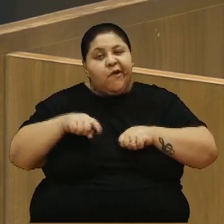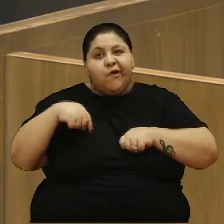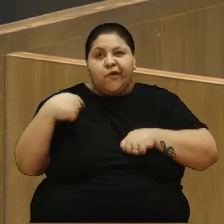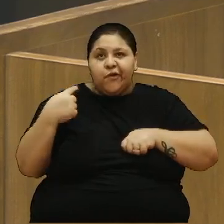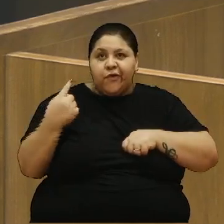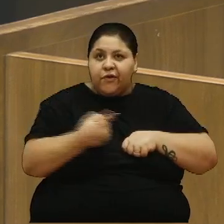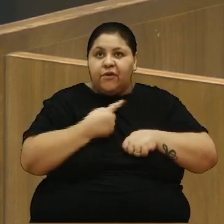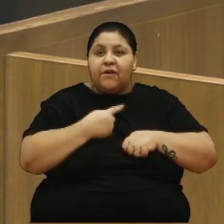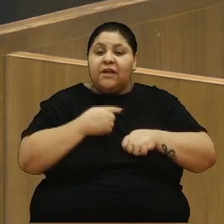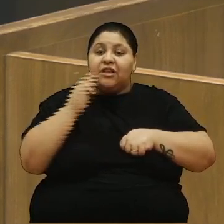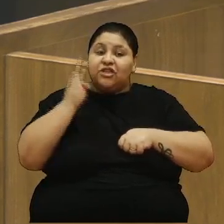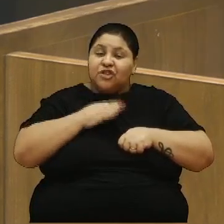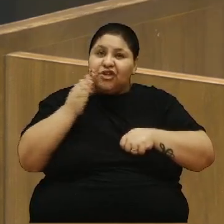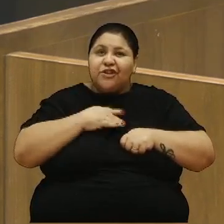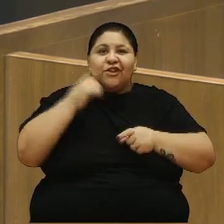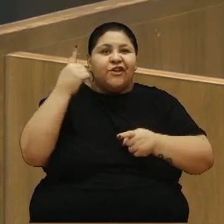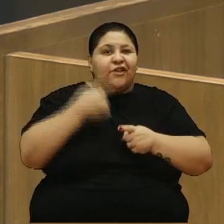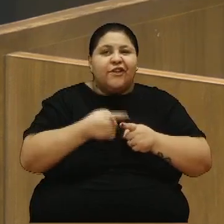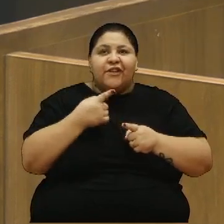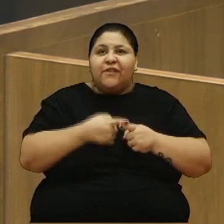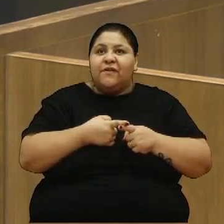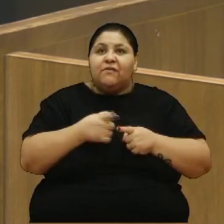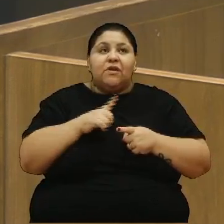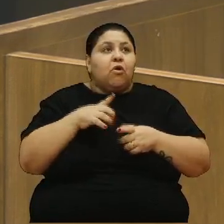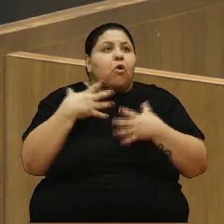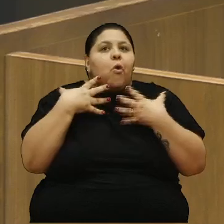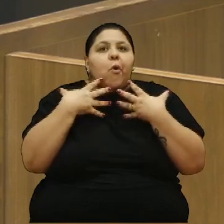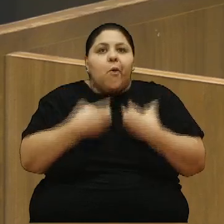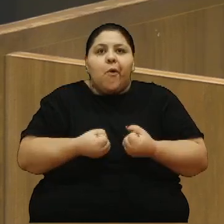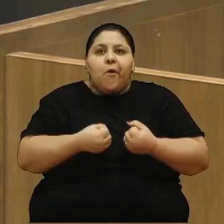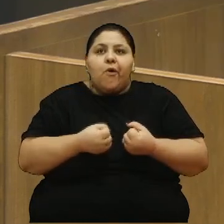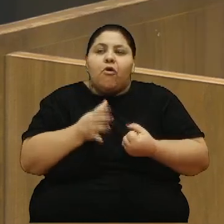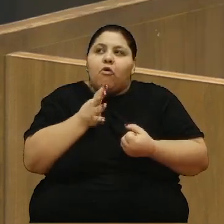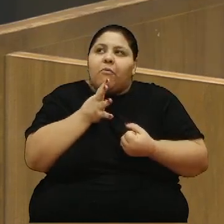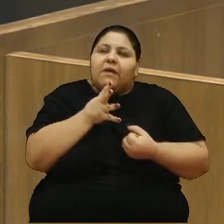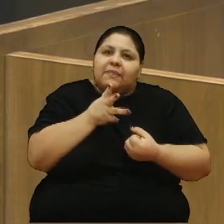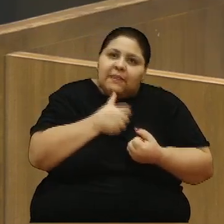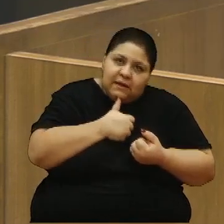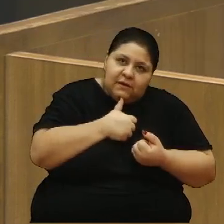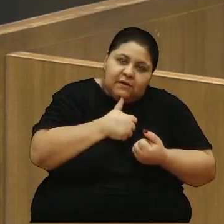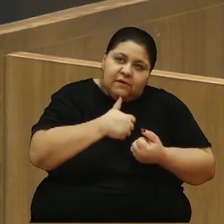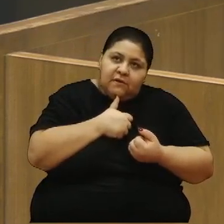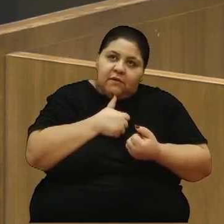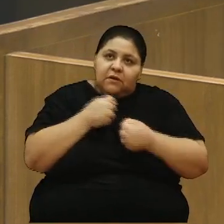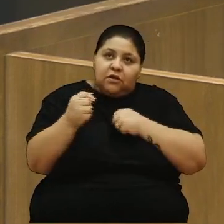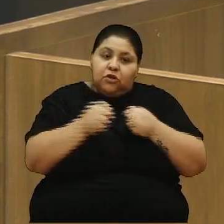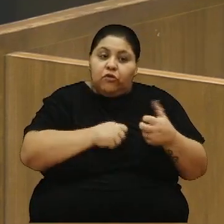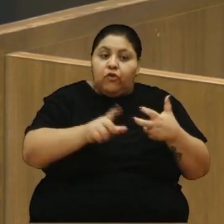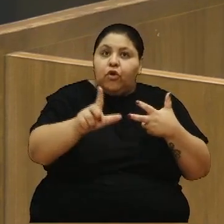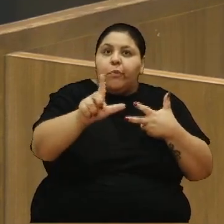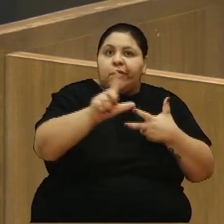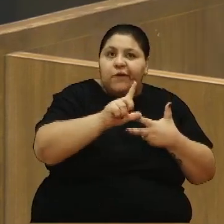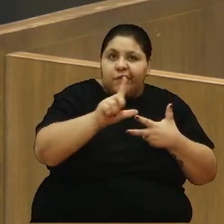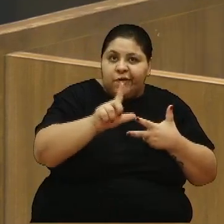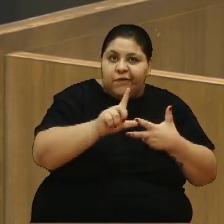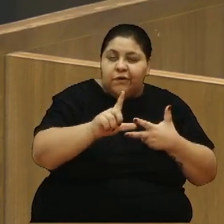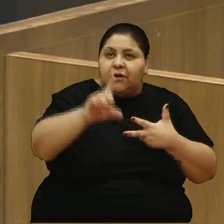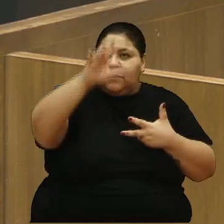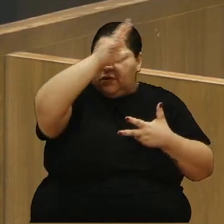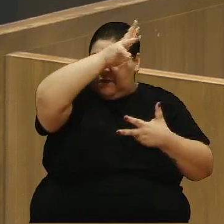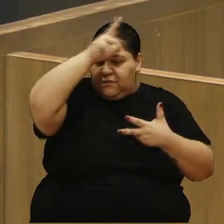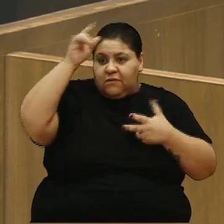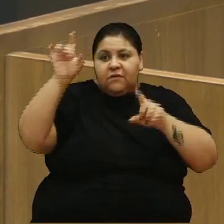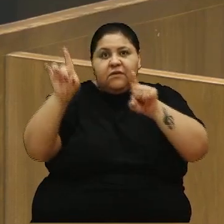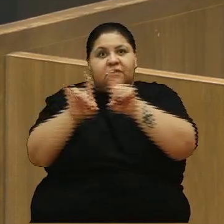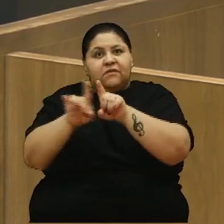gente agilize, porque não é possível uma morosidade, tanto do Poder Legislativo, Executivo,